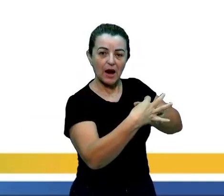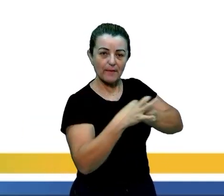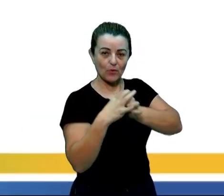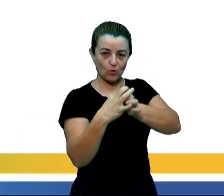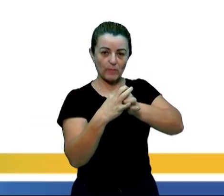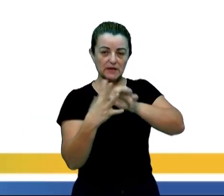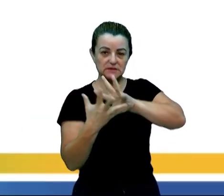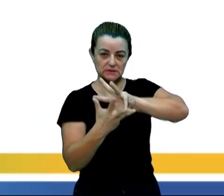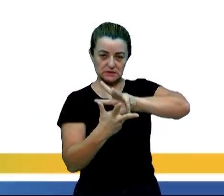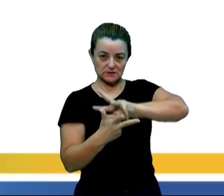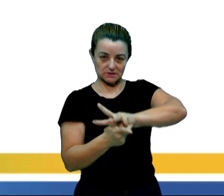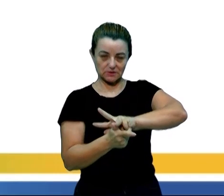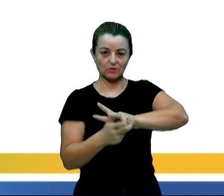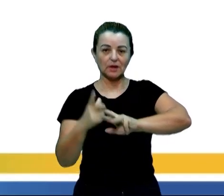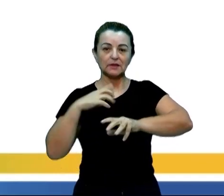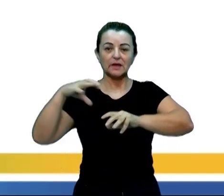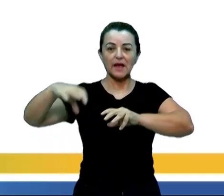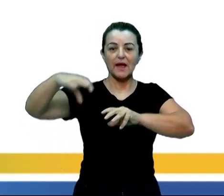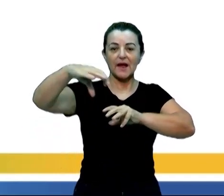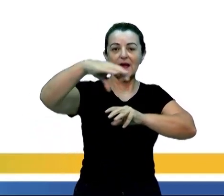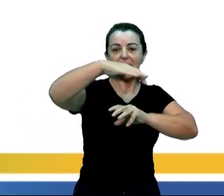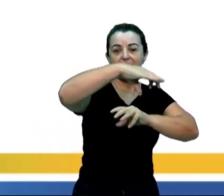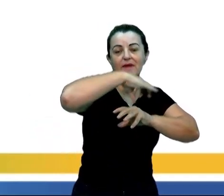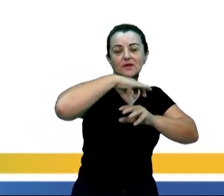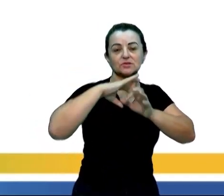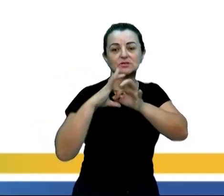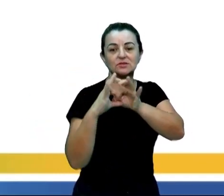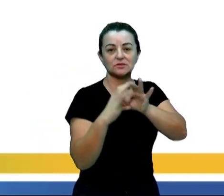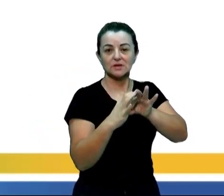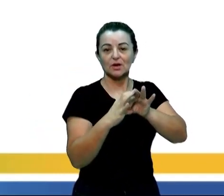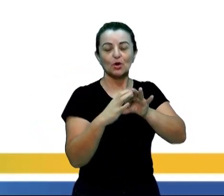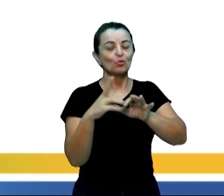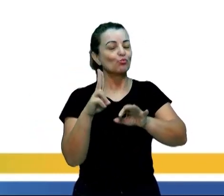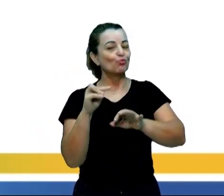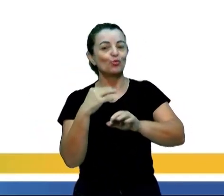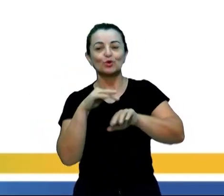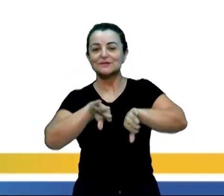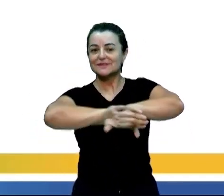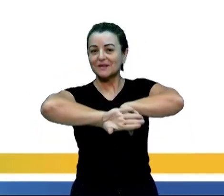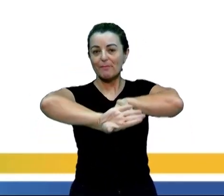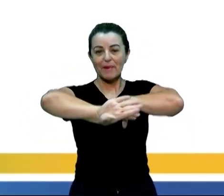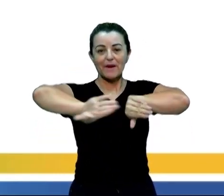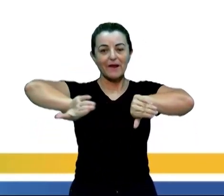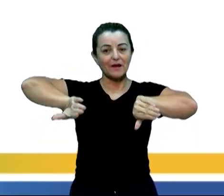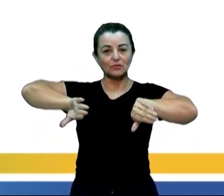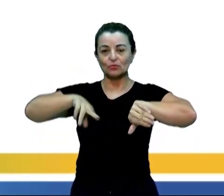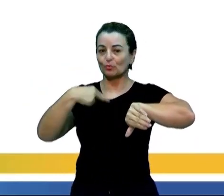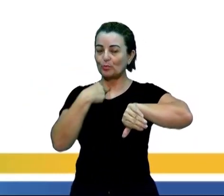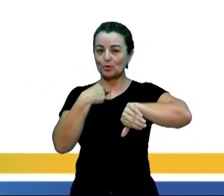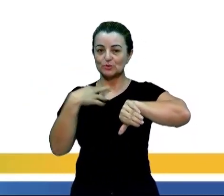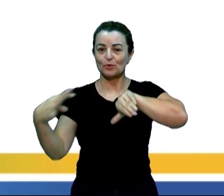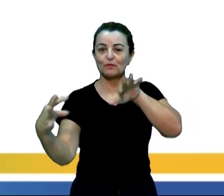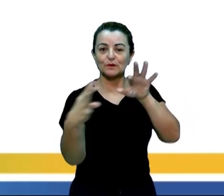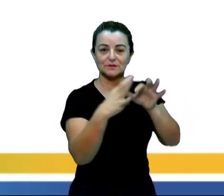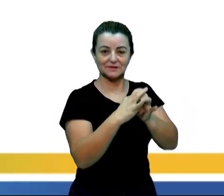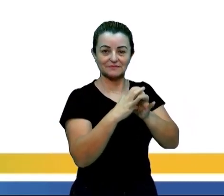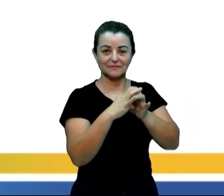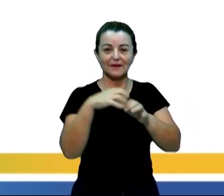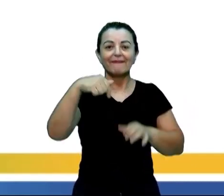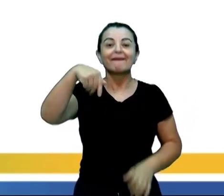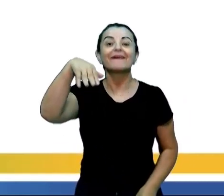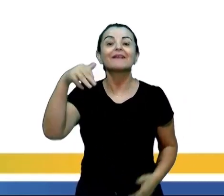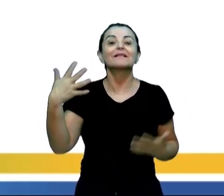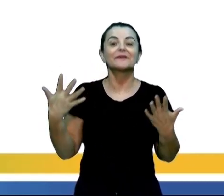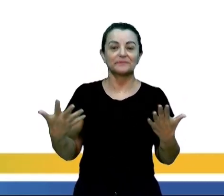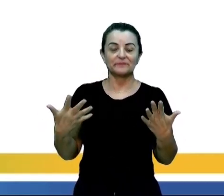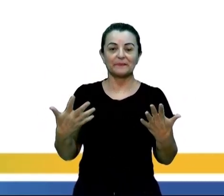redes. Ela é indissociável, né? Ou seja, ela não pode ser separada das redes. Quem são essas redes? A